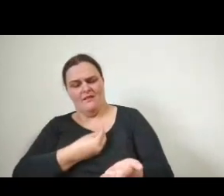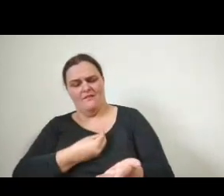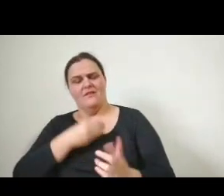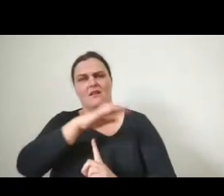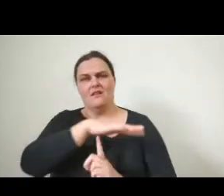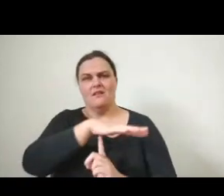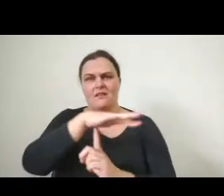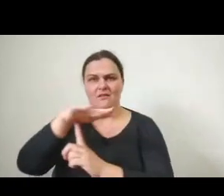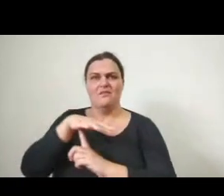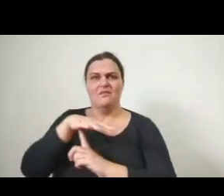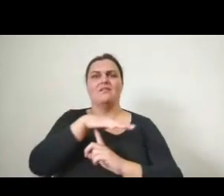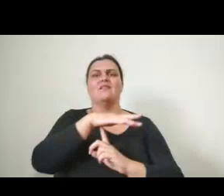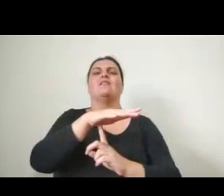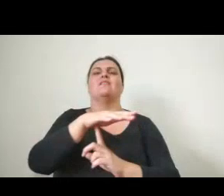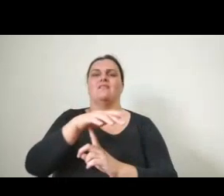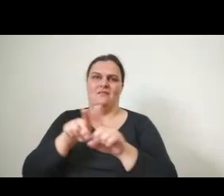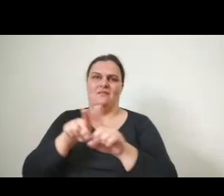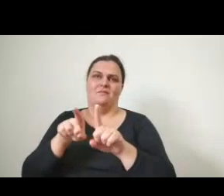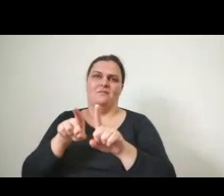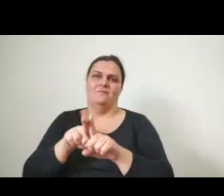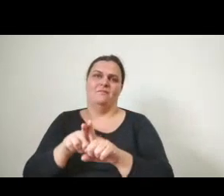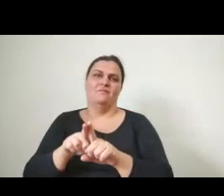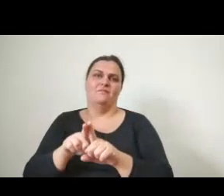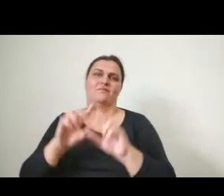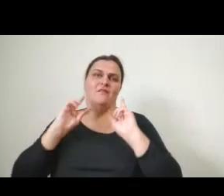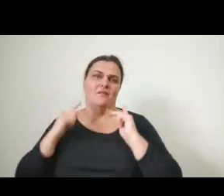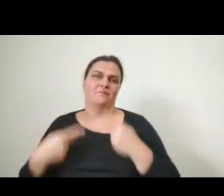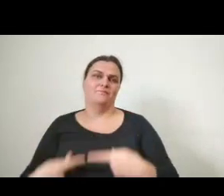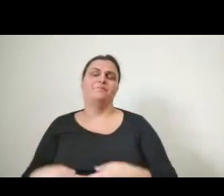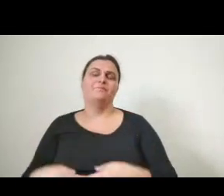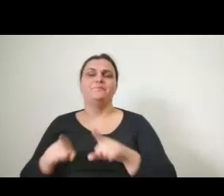essas interações ecológicas, esses processos ecológicos,